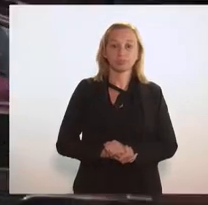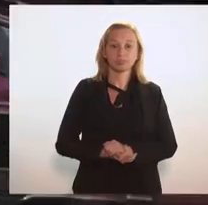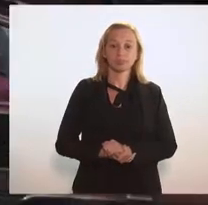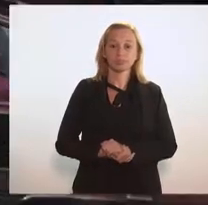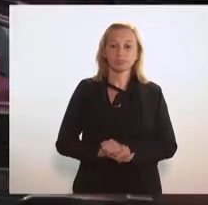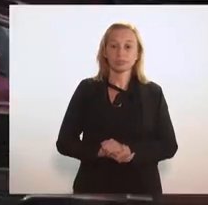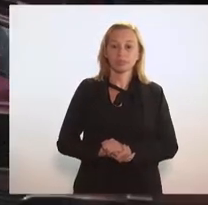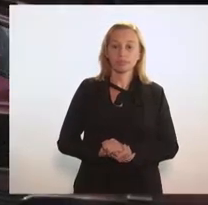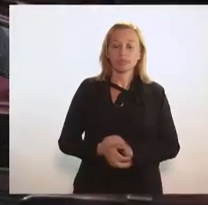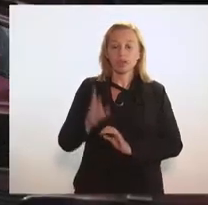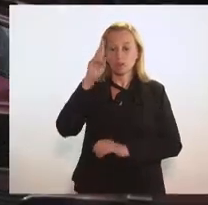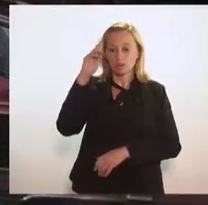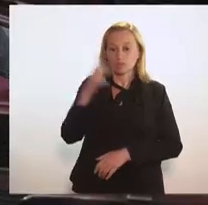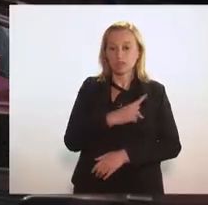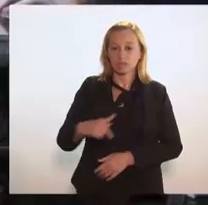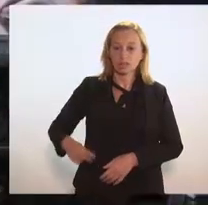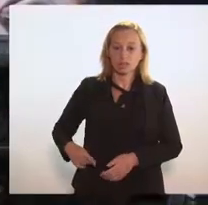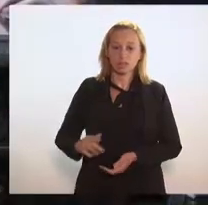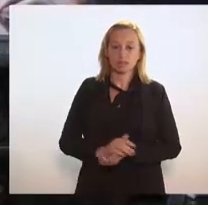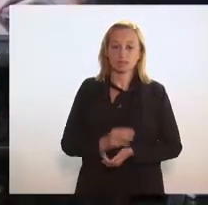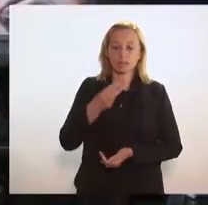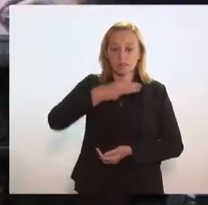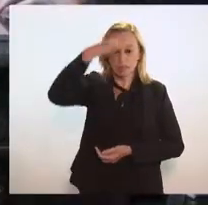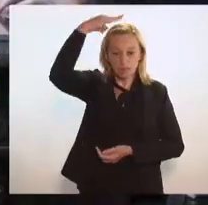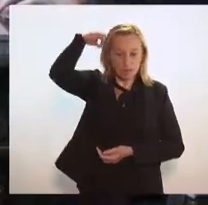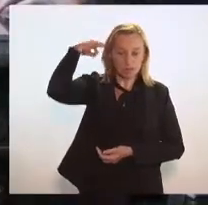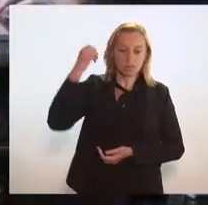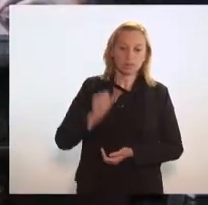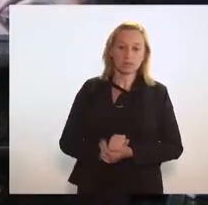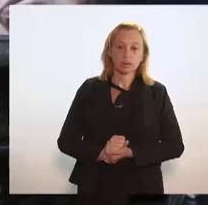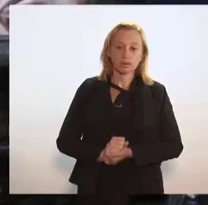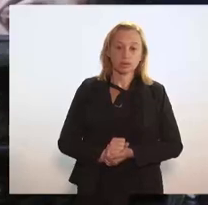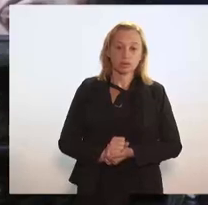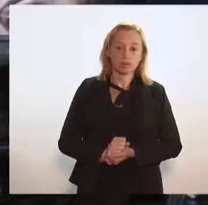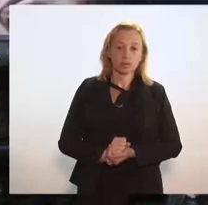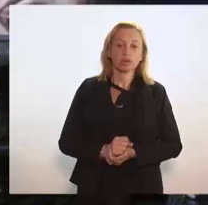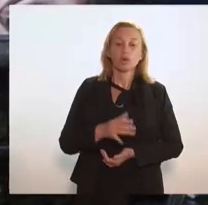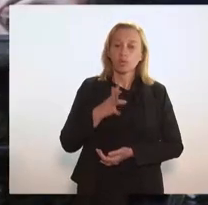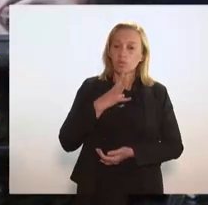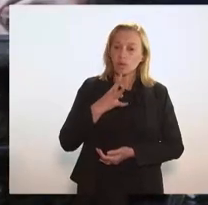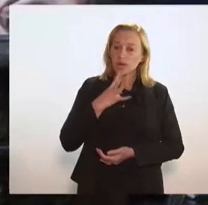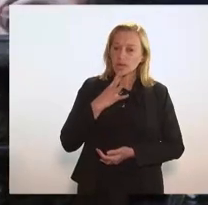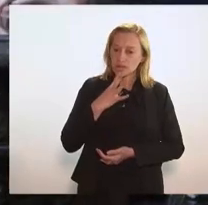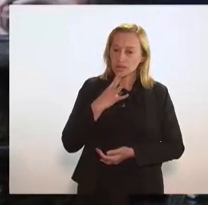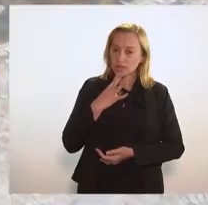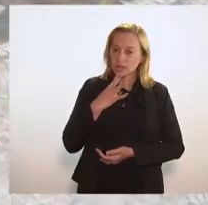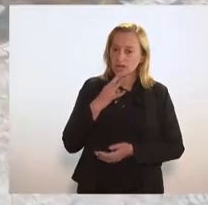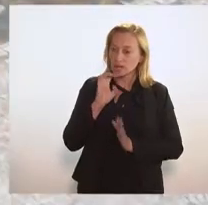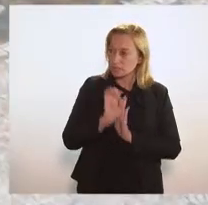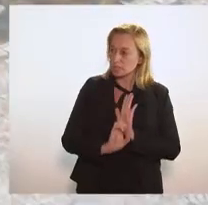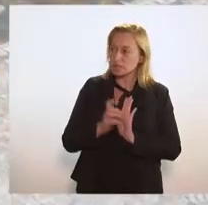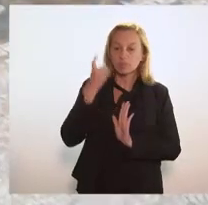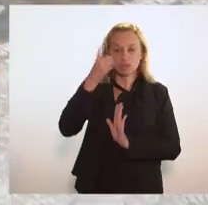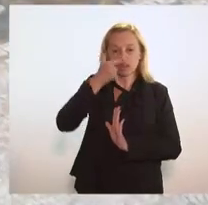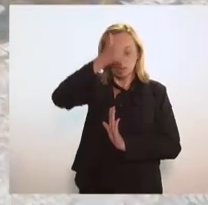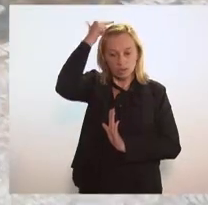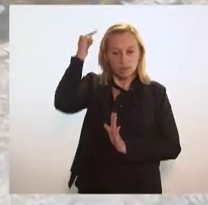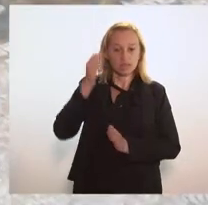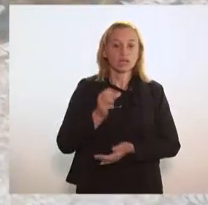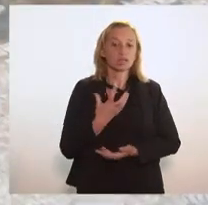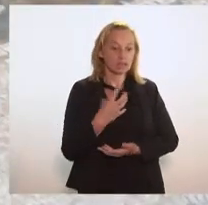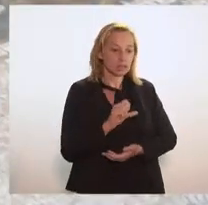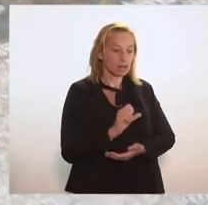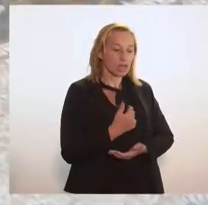o presidente Márcio as tendências tem conhecimento das emendas da Luz o senhor presidente eu